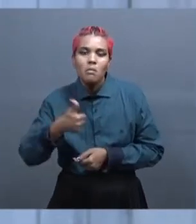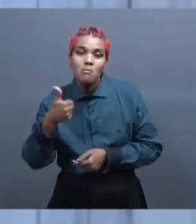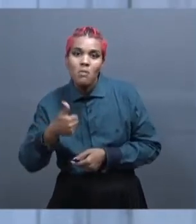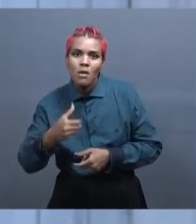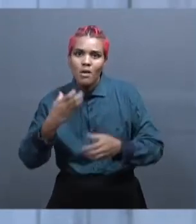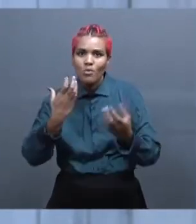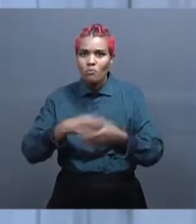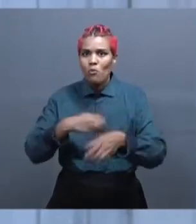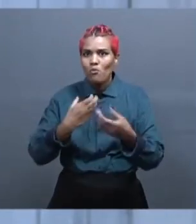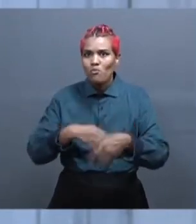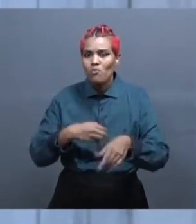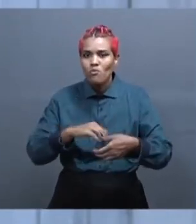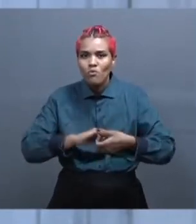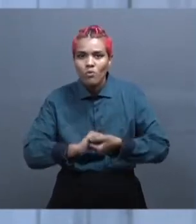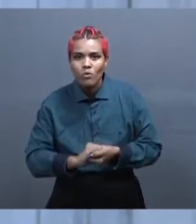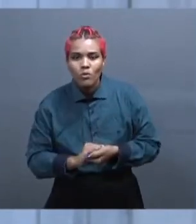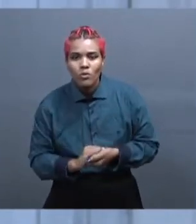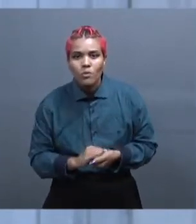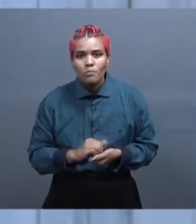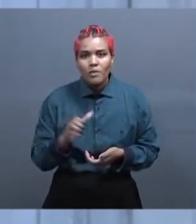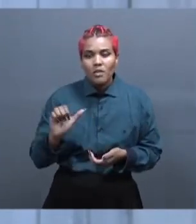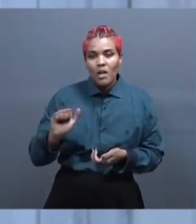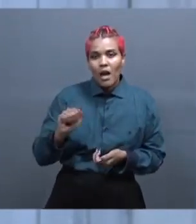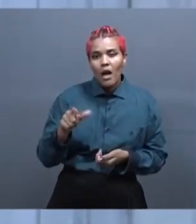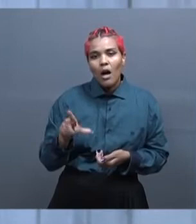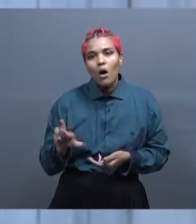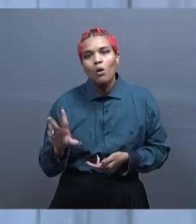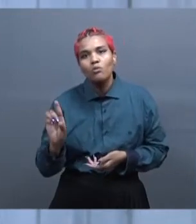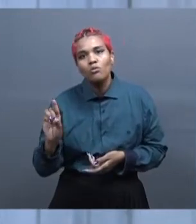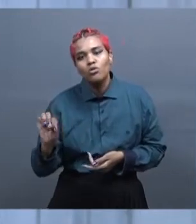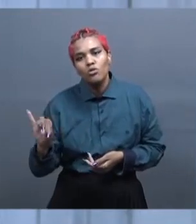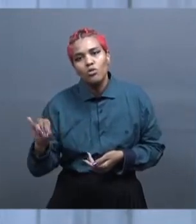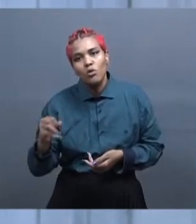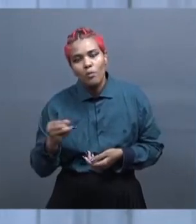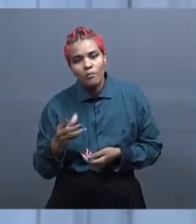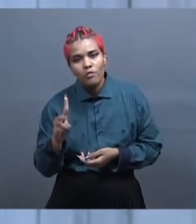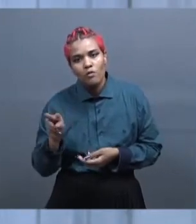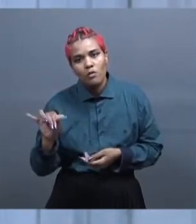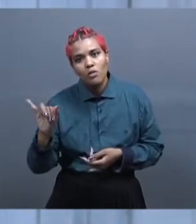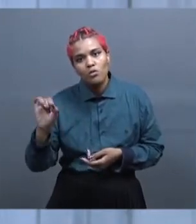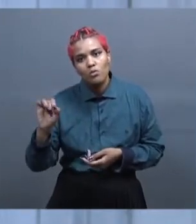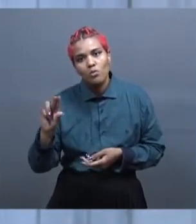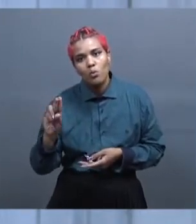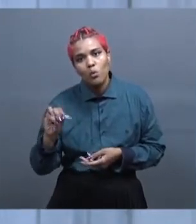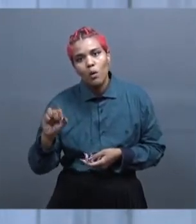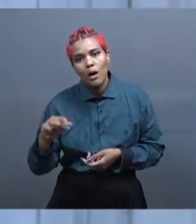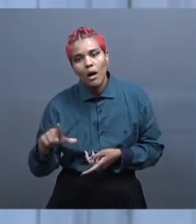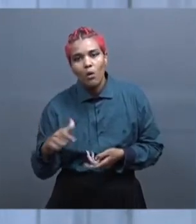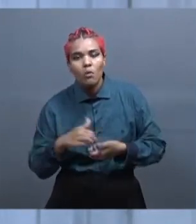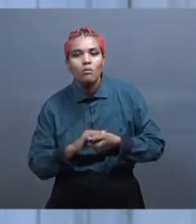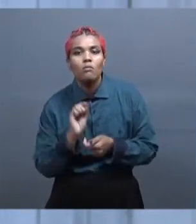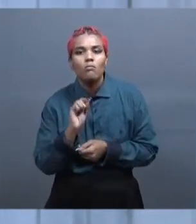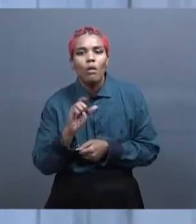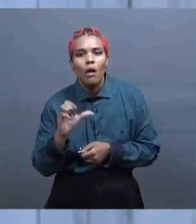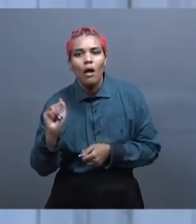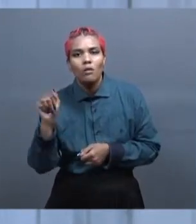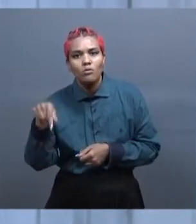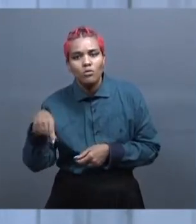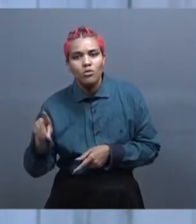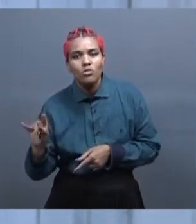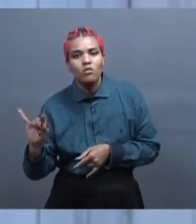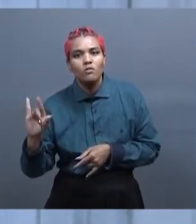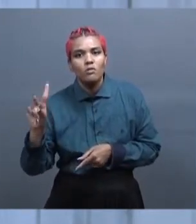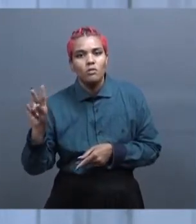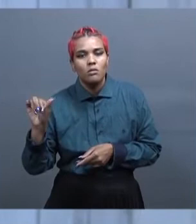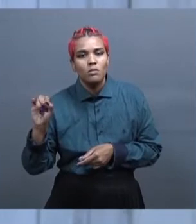audiovisual da andifes com o tema universidade pública gratuita e de qualidade patrimônio do povo